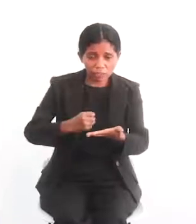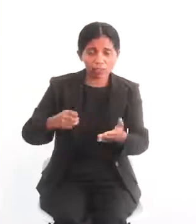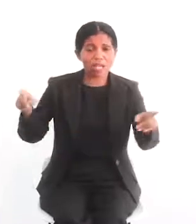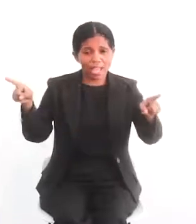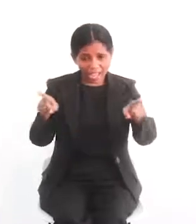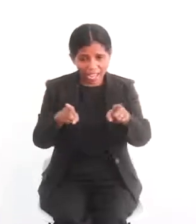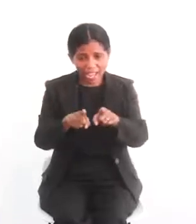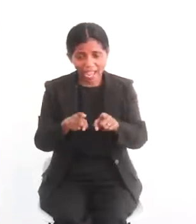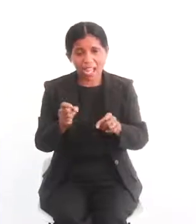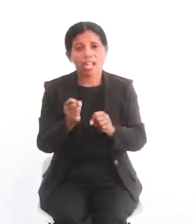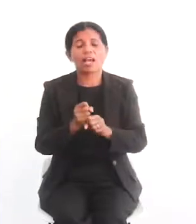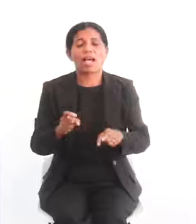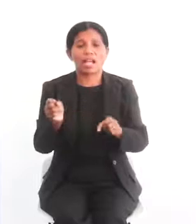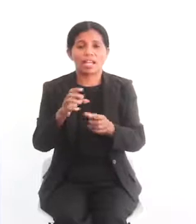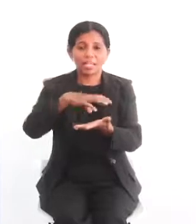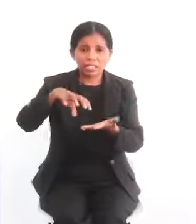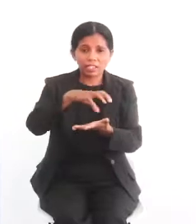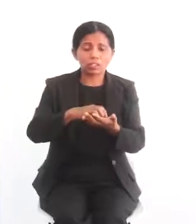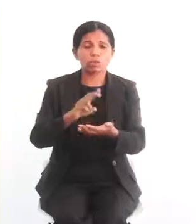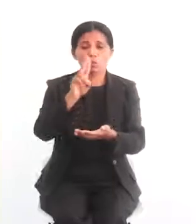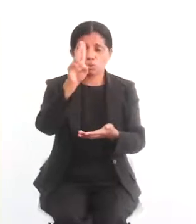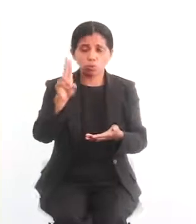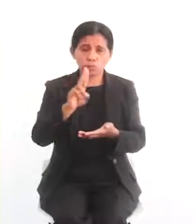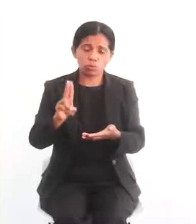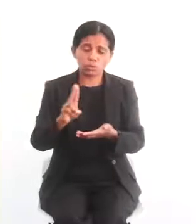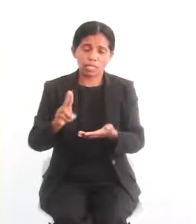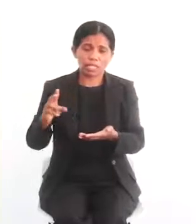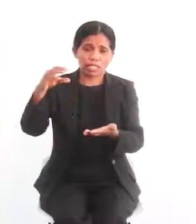massa homogénea, igual. Depois,